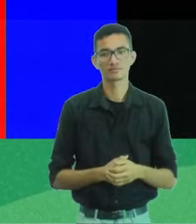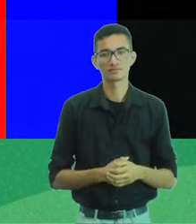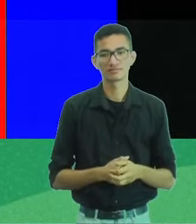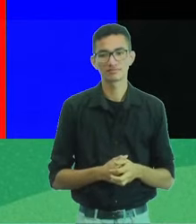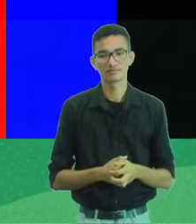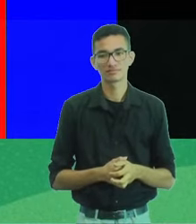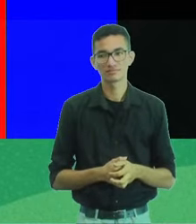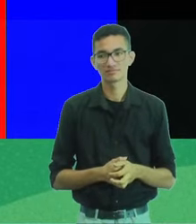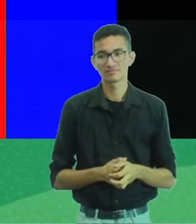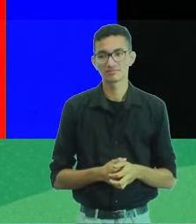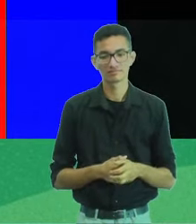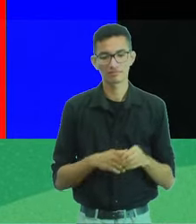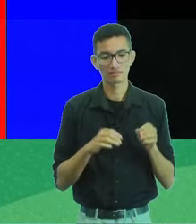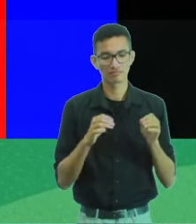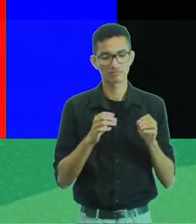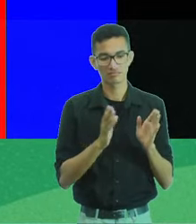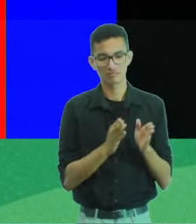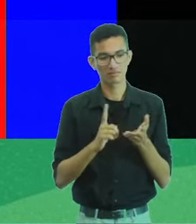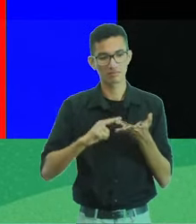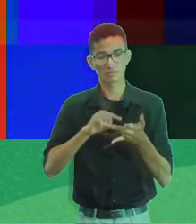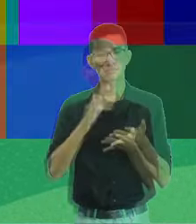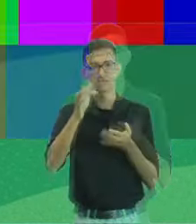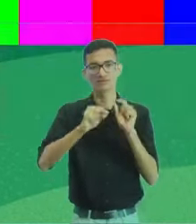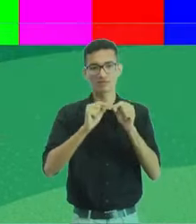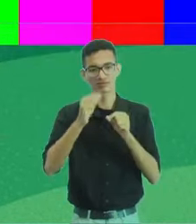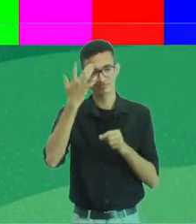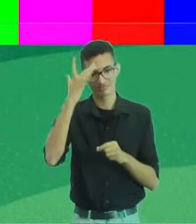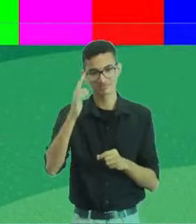0 planejamento Desculpa pessoal